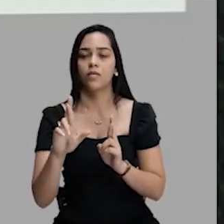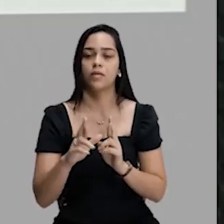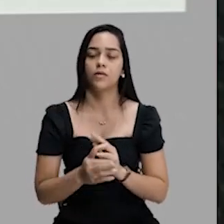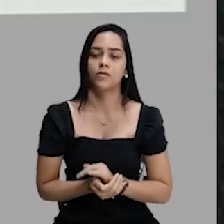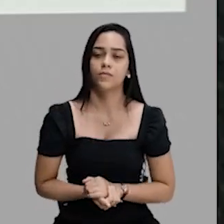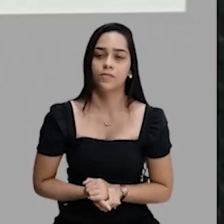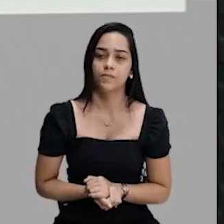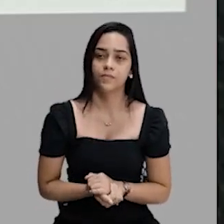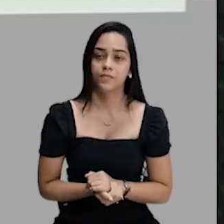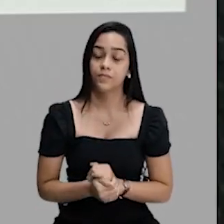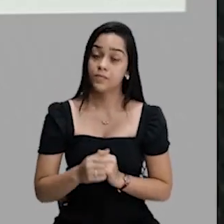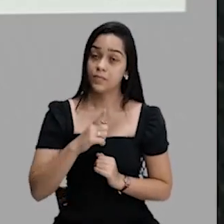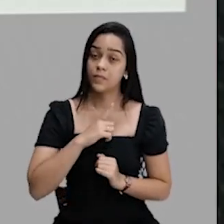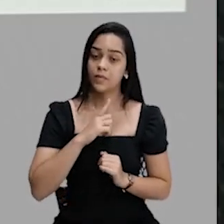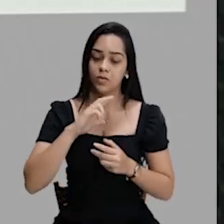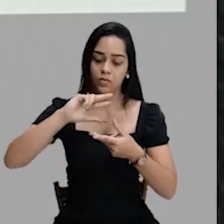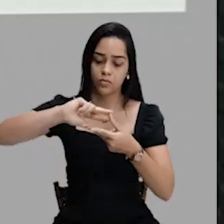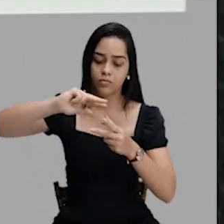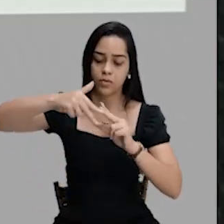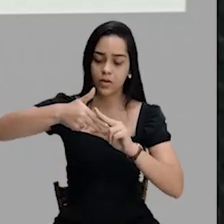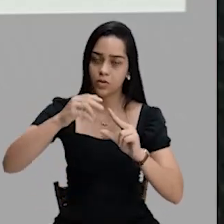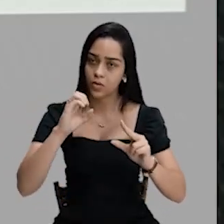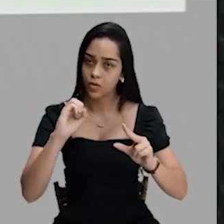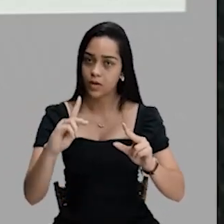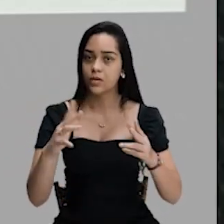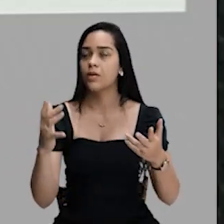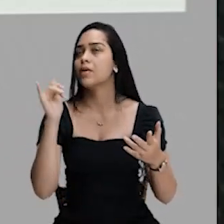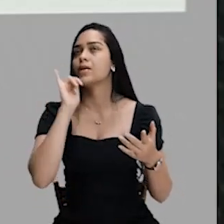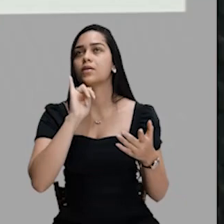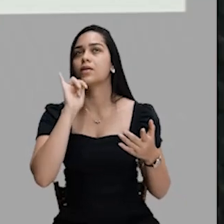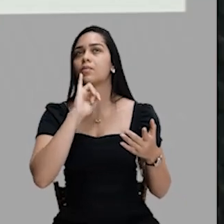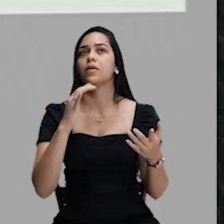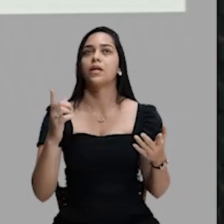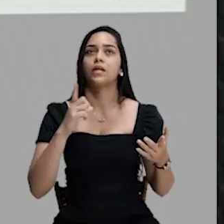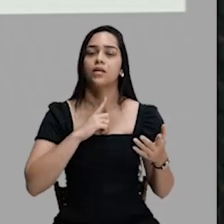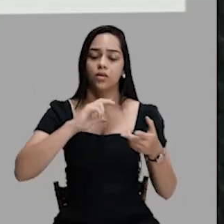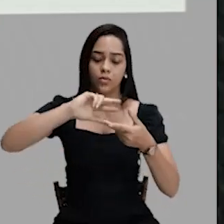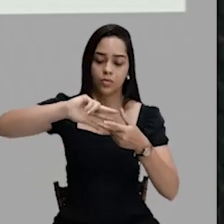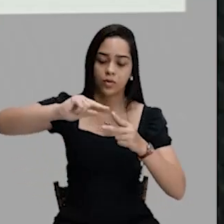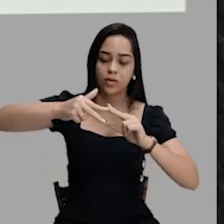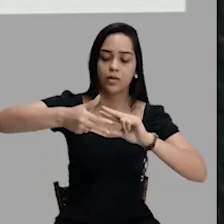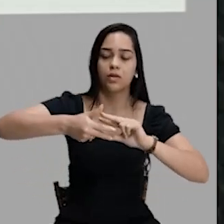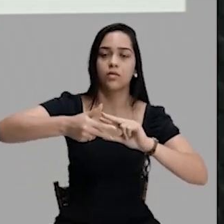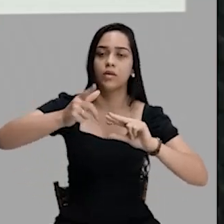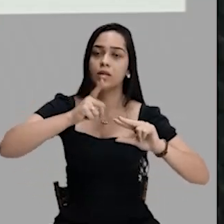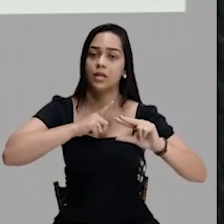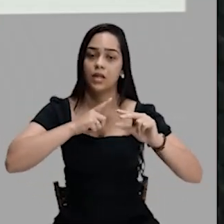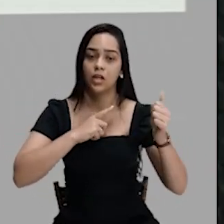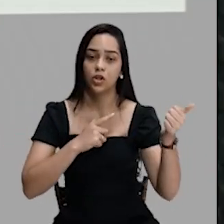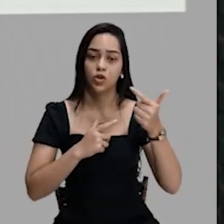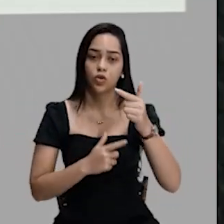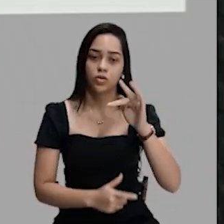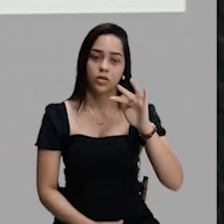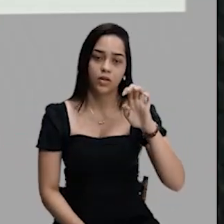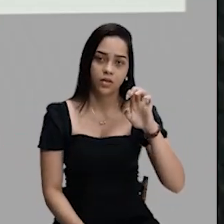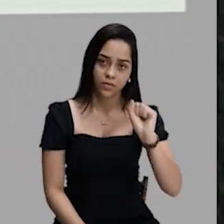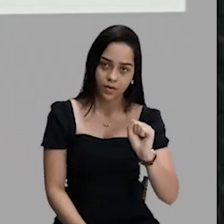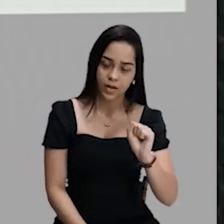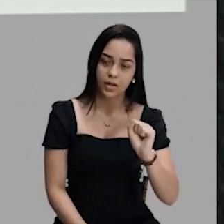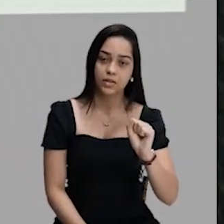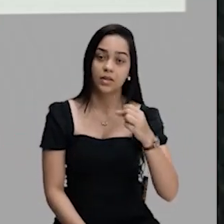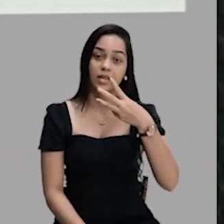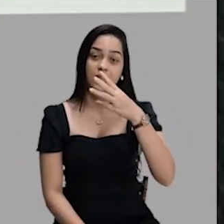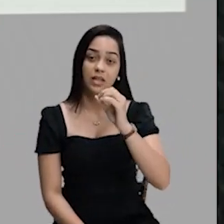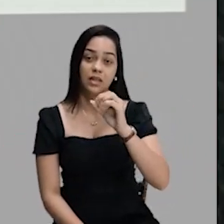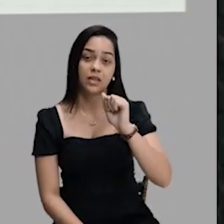Em um poliedro, beleza? Então, por exemplo, você tem um poliedro que tem 12 faces e